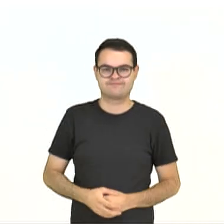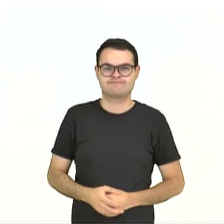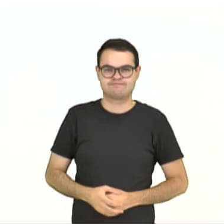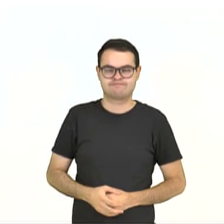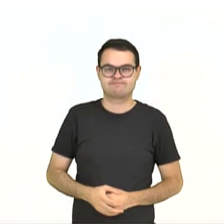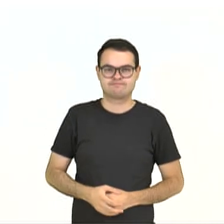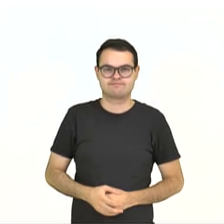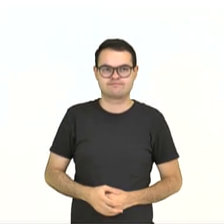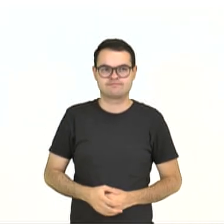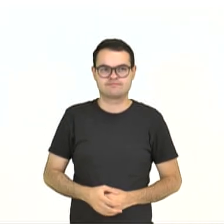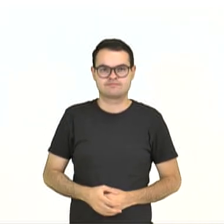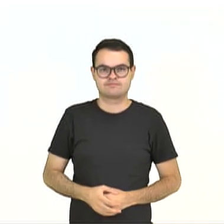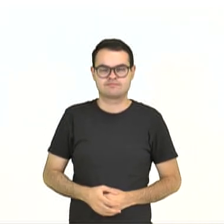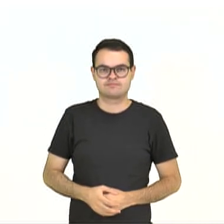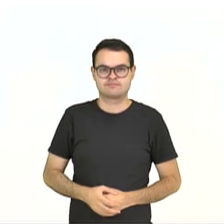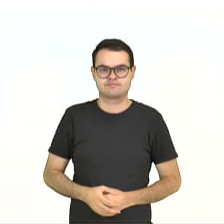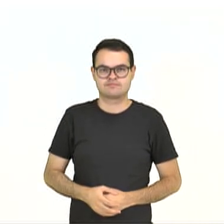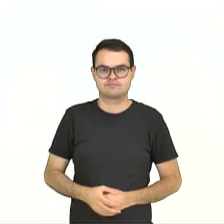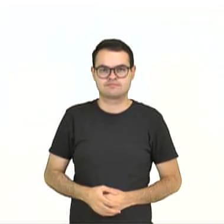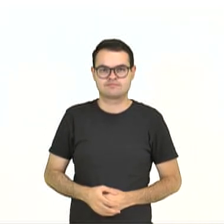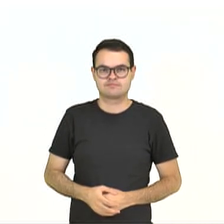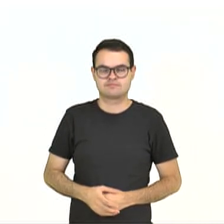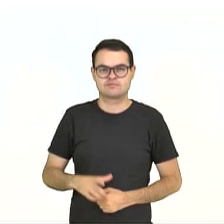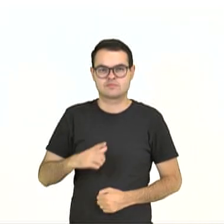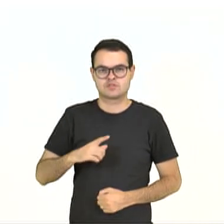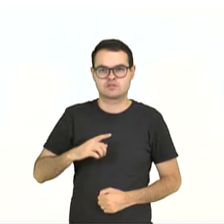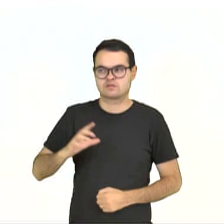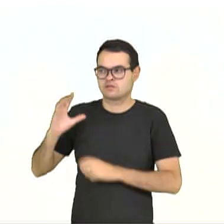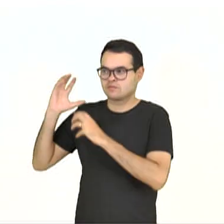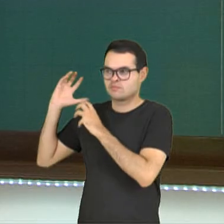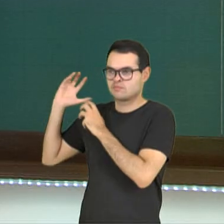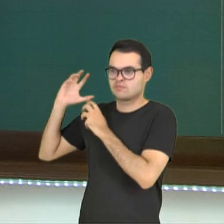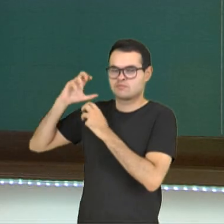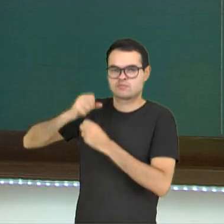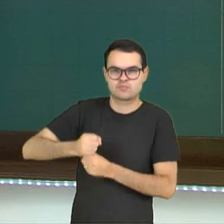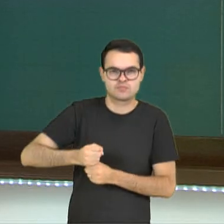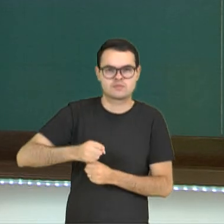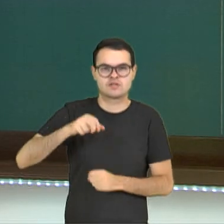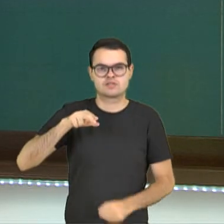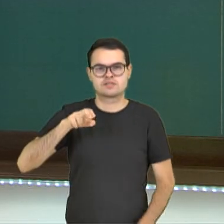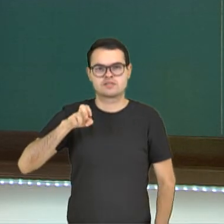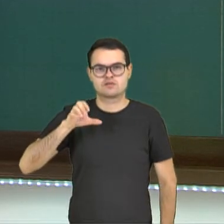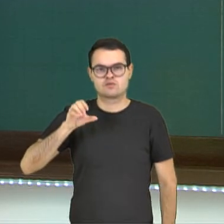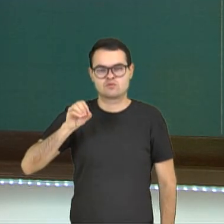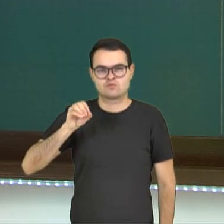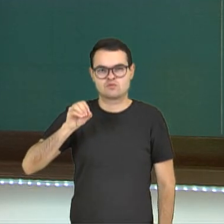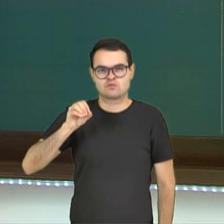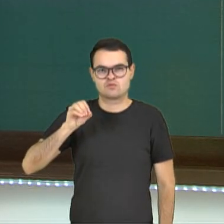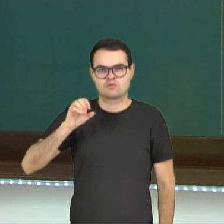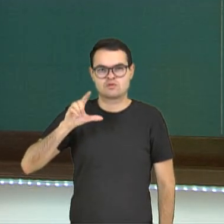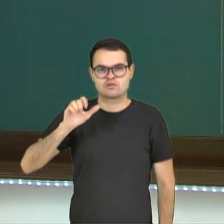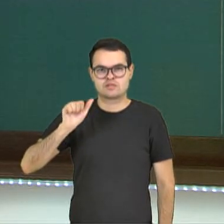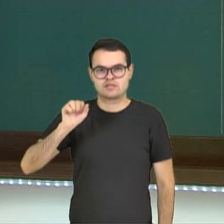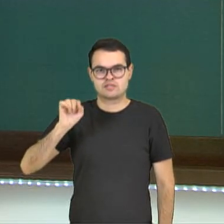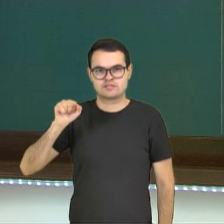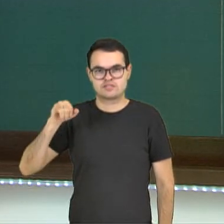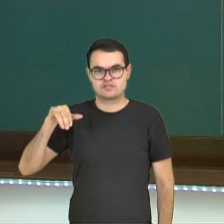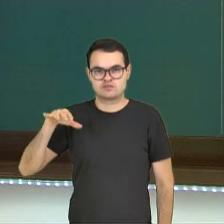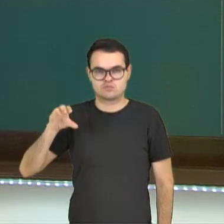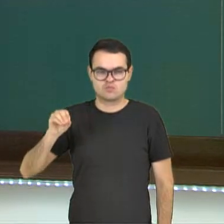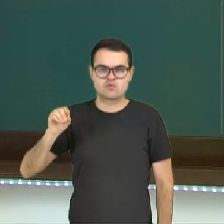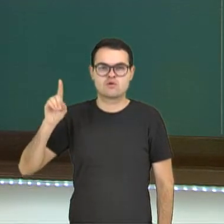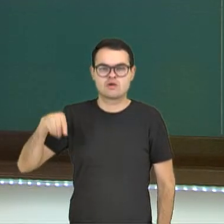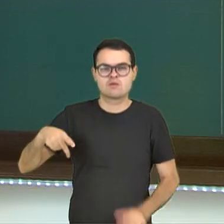termo, né? Resgata a gente tem o Neoclassicismo, que ele vai, e isso a gente pode esquecer que na moderna a gente tem o Rococó, que